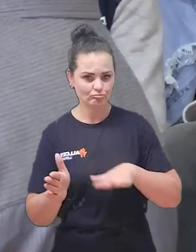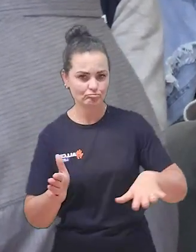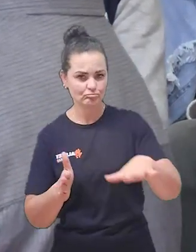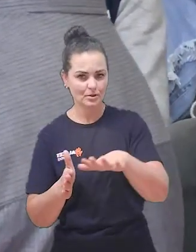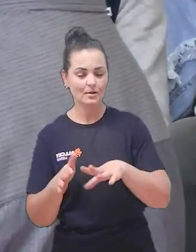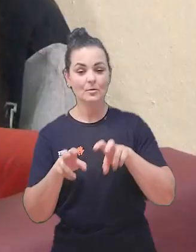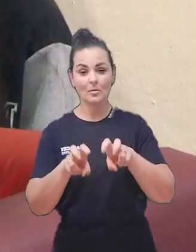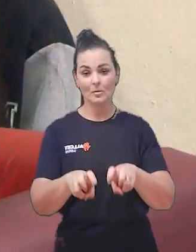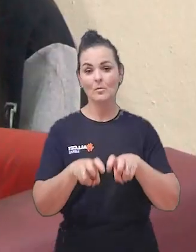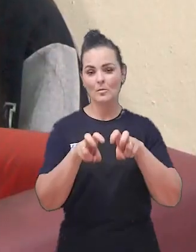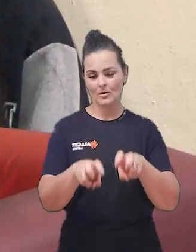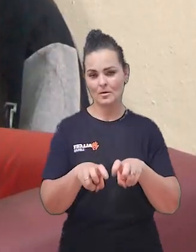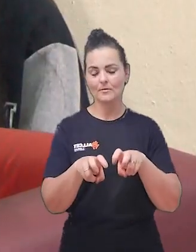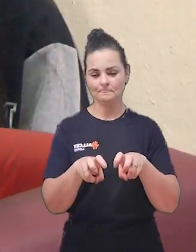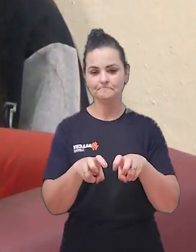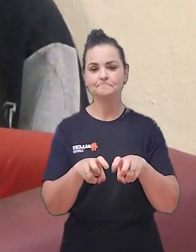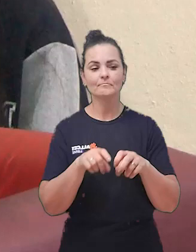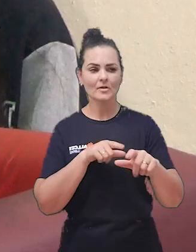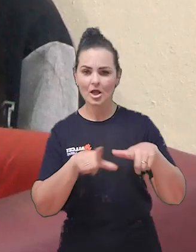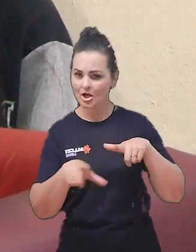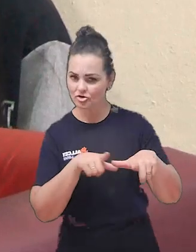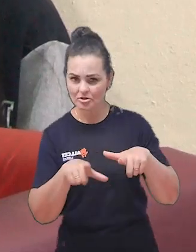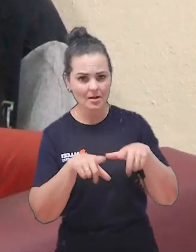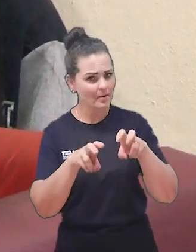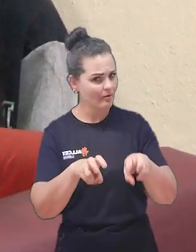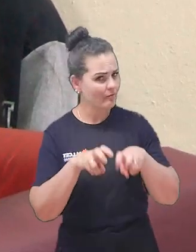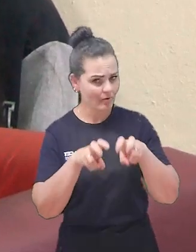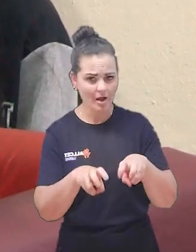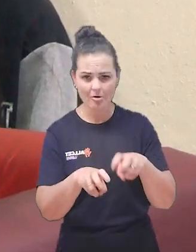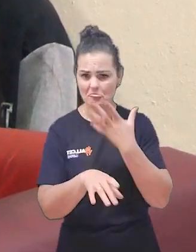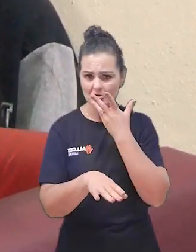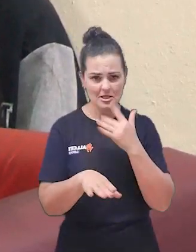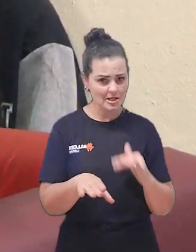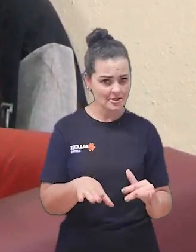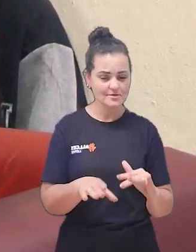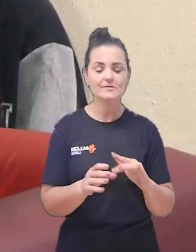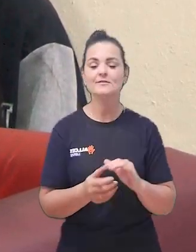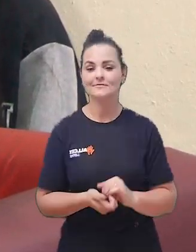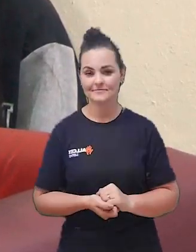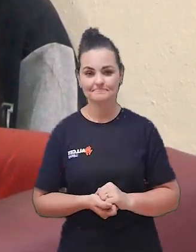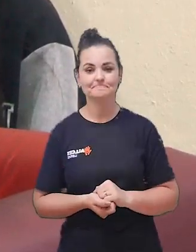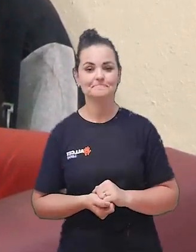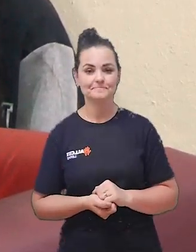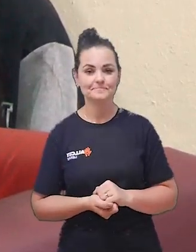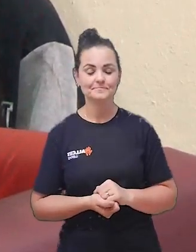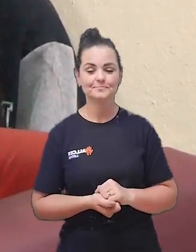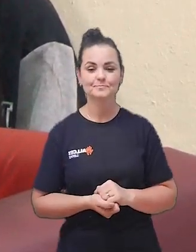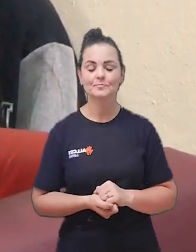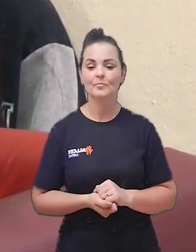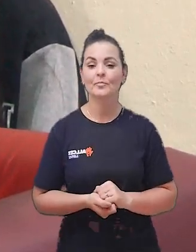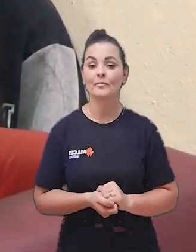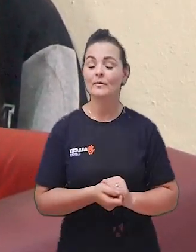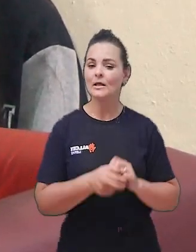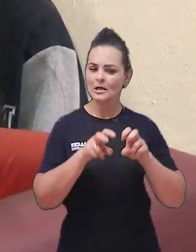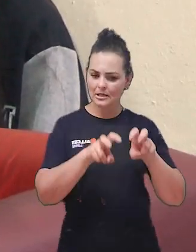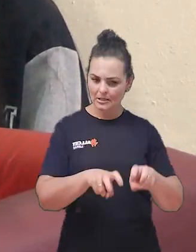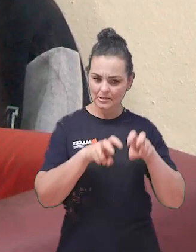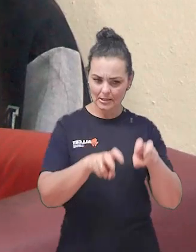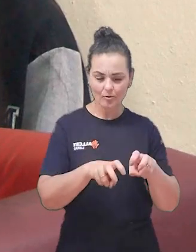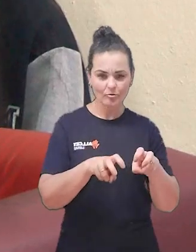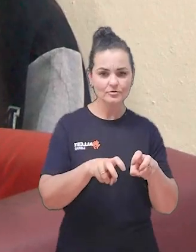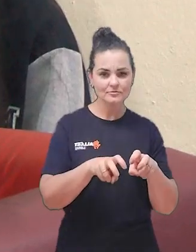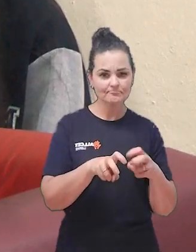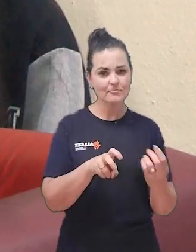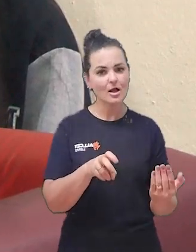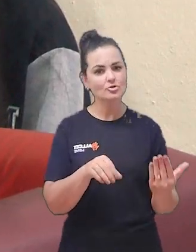ambiente rural, então a gente trabalhava na roça desde pequenininho, né? E da roça para a